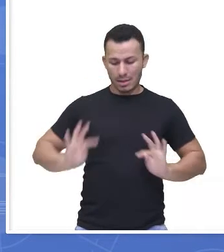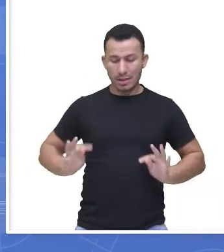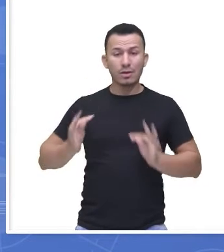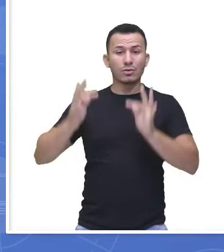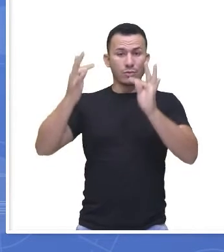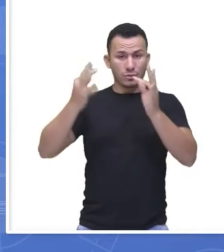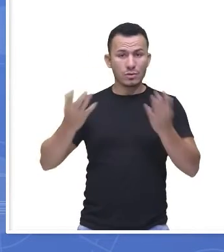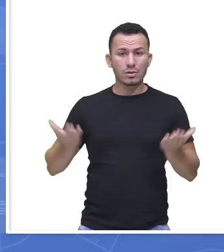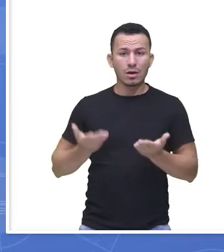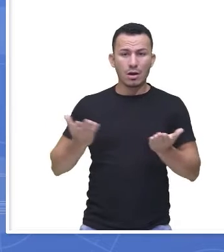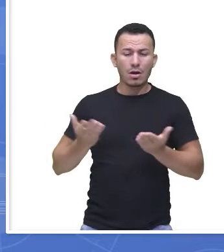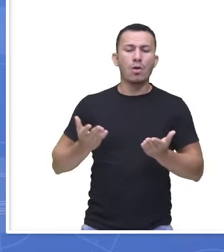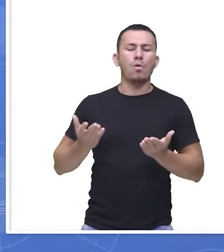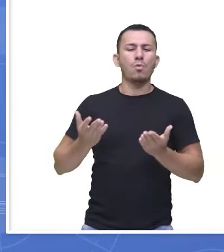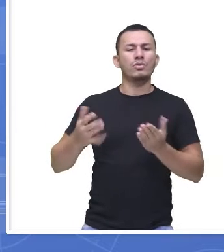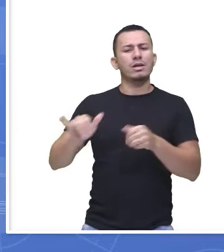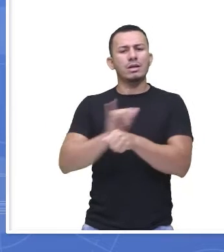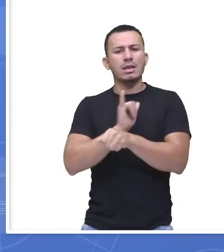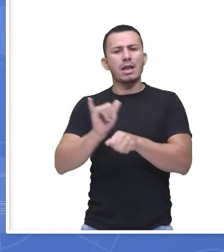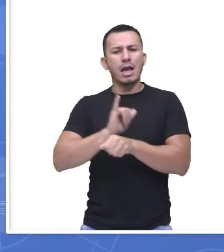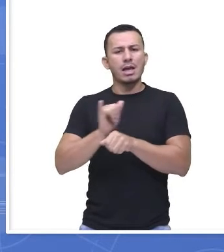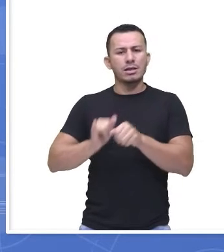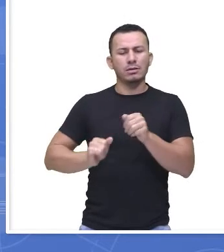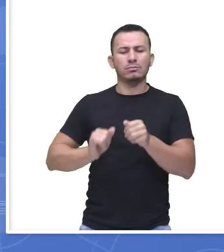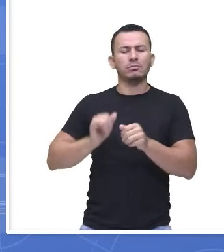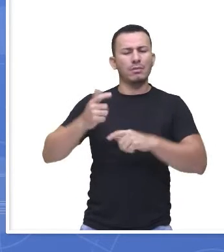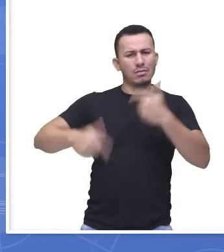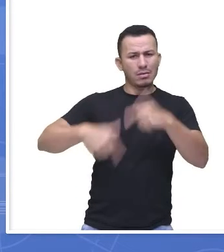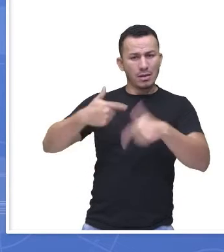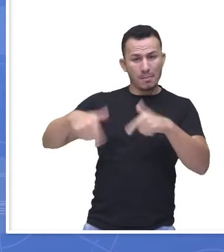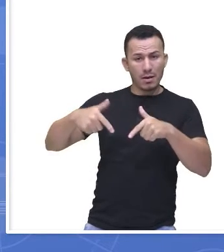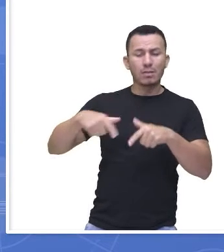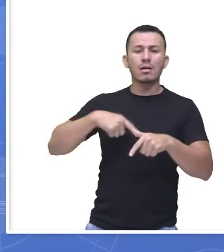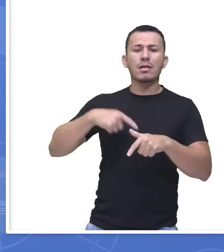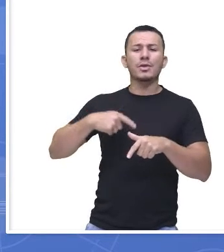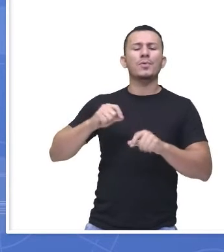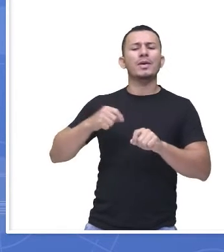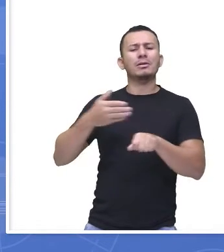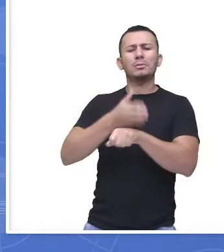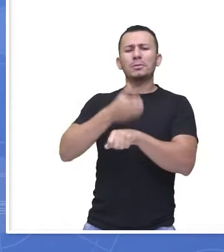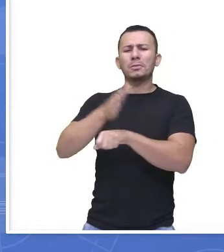tecnologias, né, e dos métodos de produção. Então a gente vai ter acesso a mais coisas.